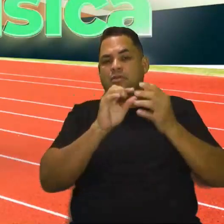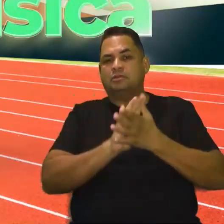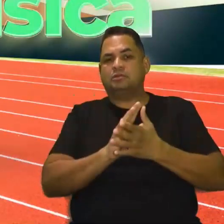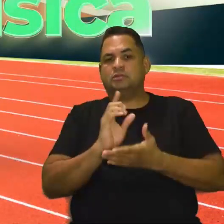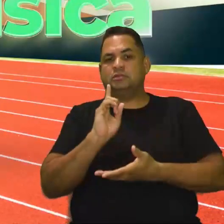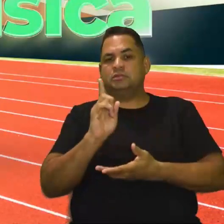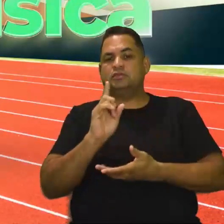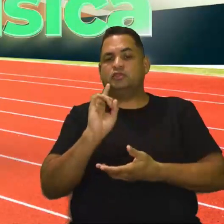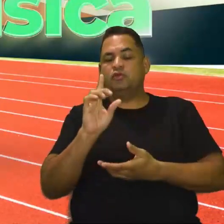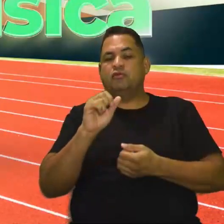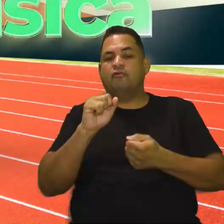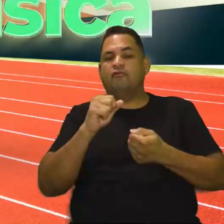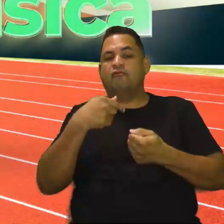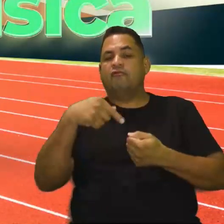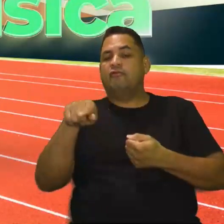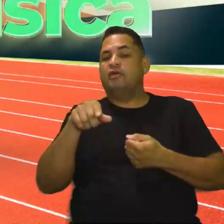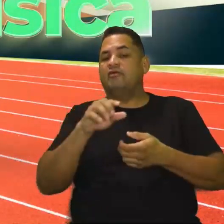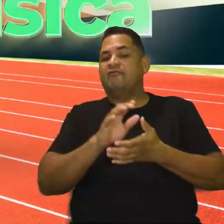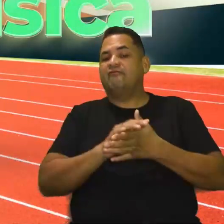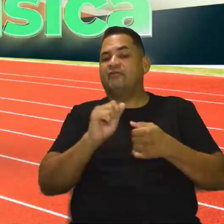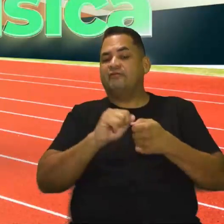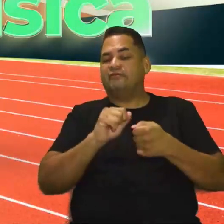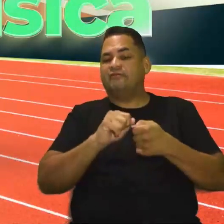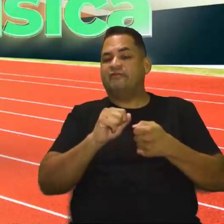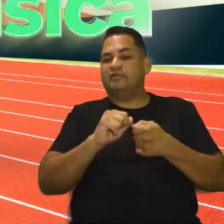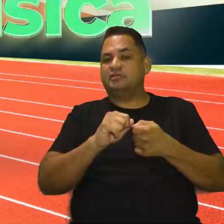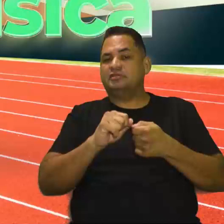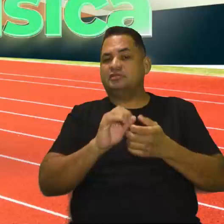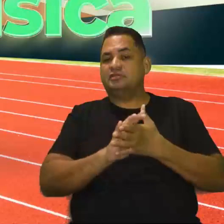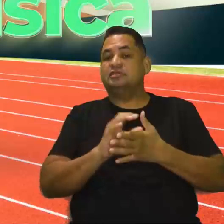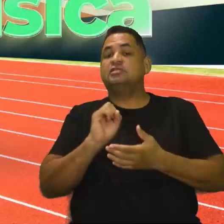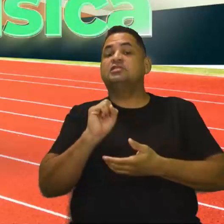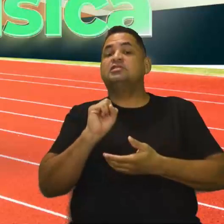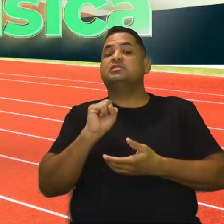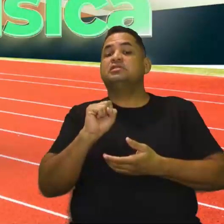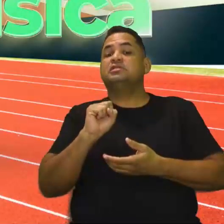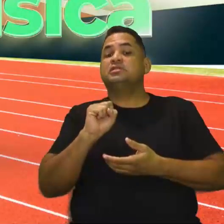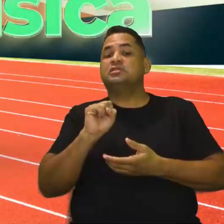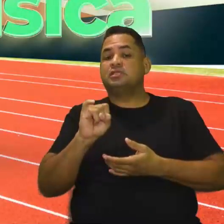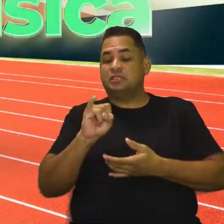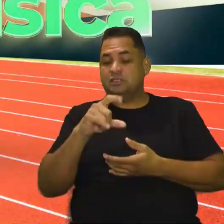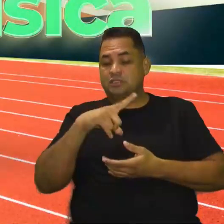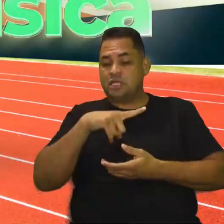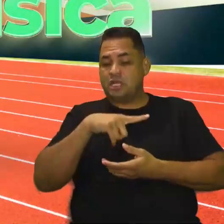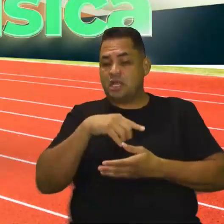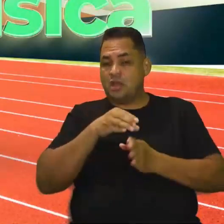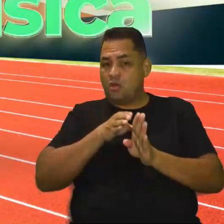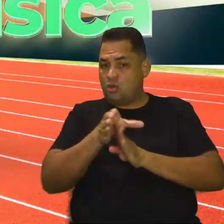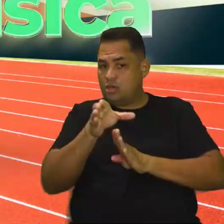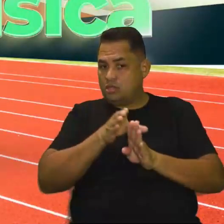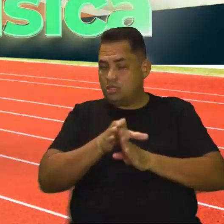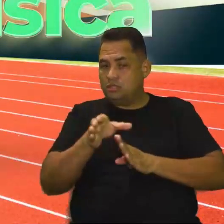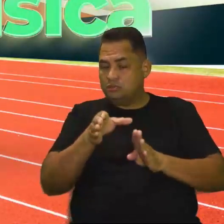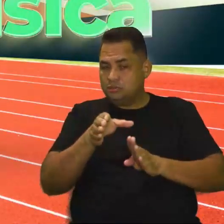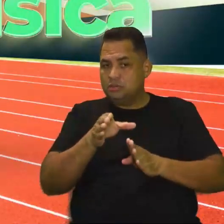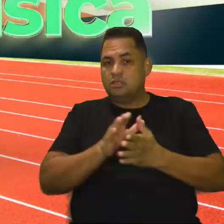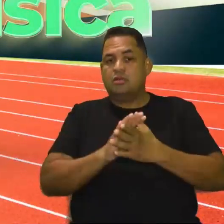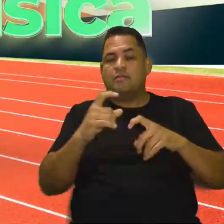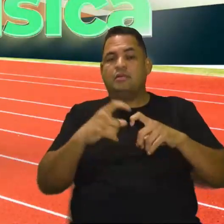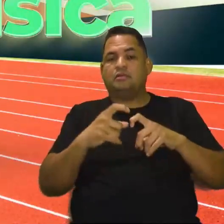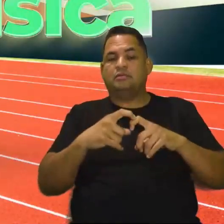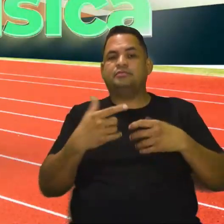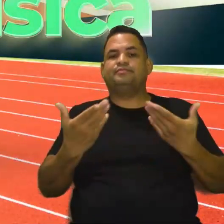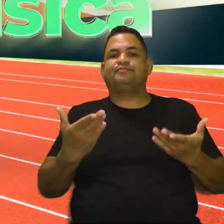vai fazer atividade física com orientação médica. Então, aquela parte da avaliação clínica precisa fazer uma